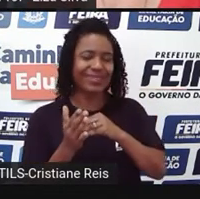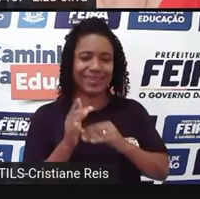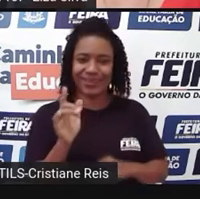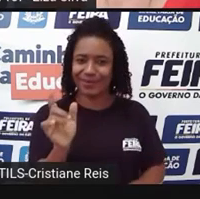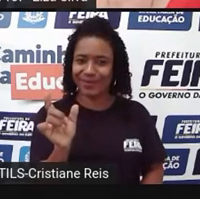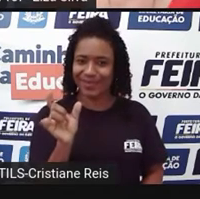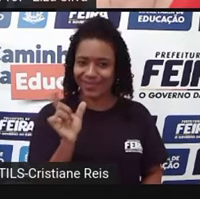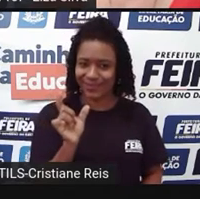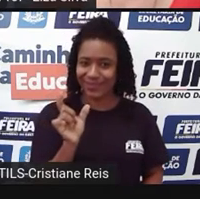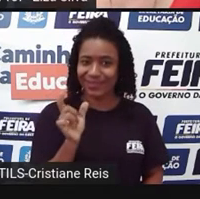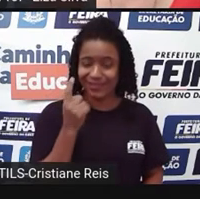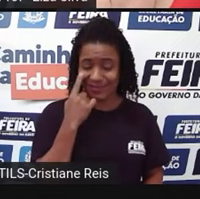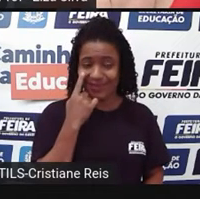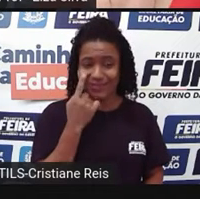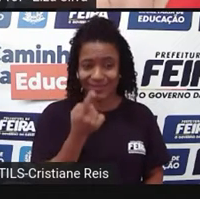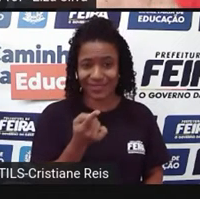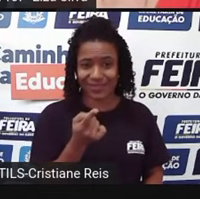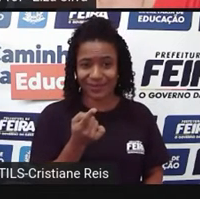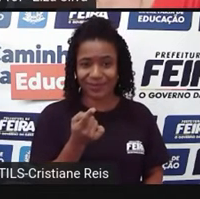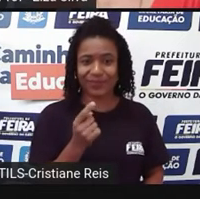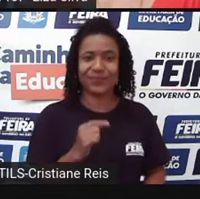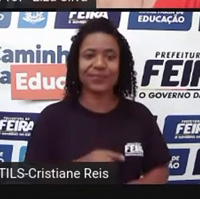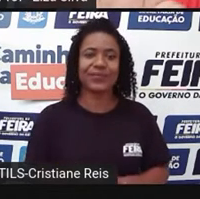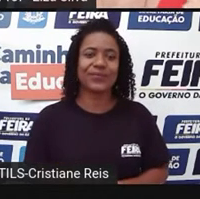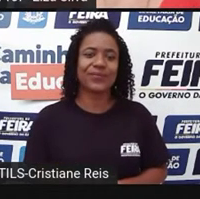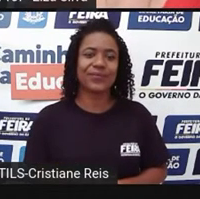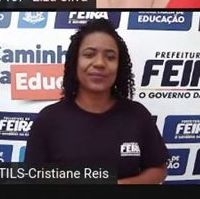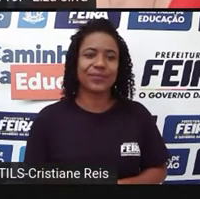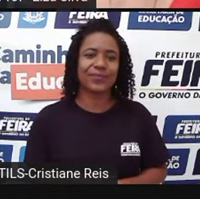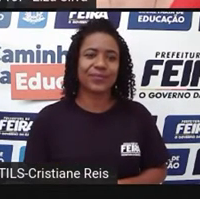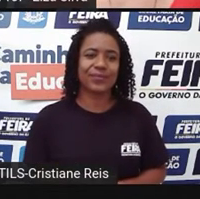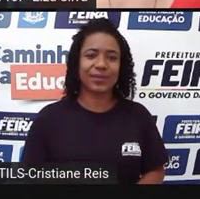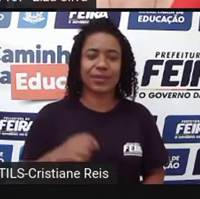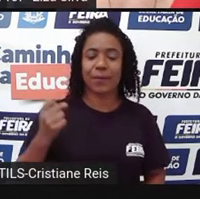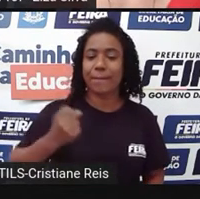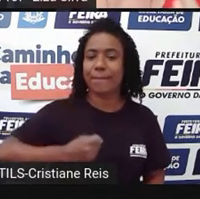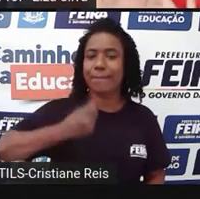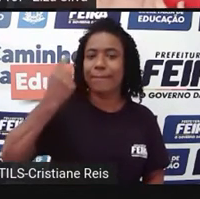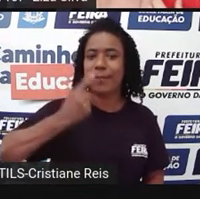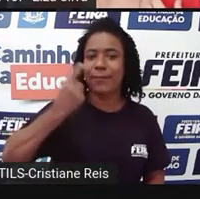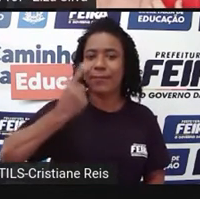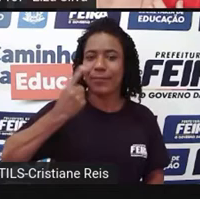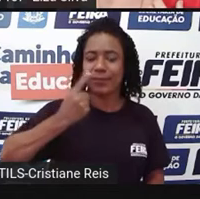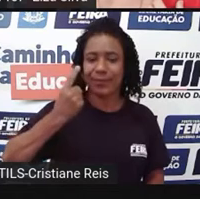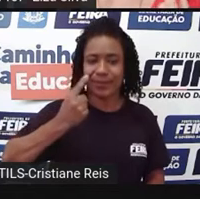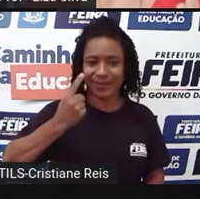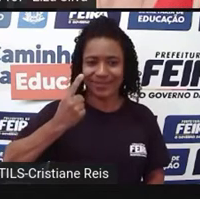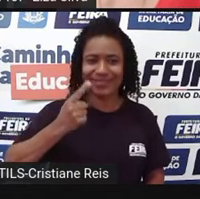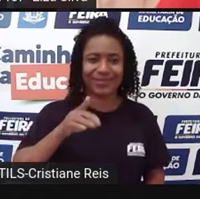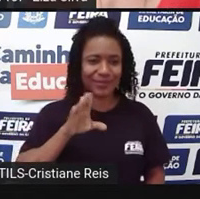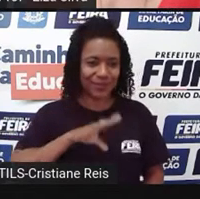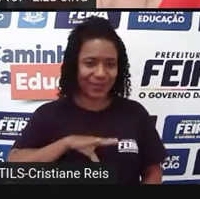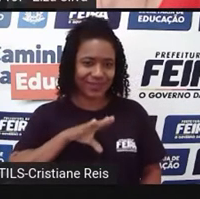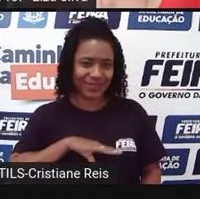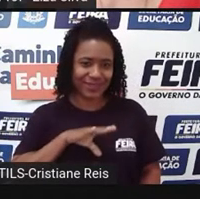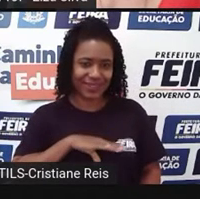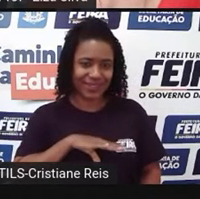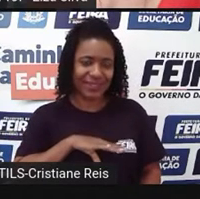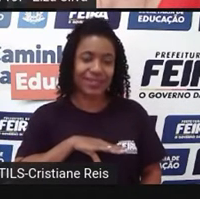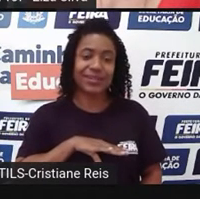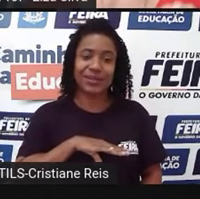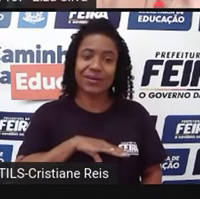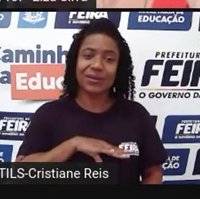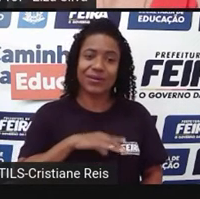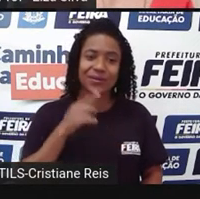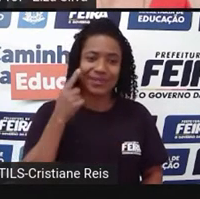palavra que representa o número ordinal então por exemplo primeiro na nossa língua no lugar dessas duas letras